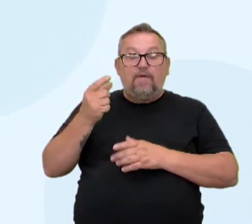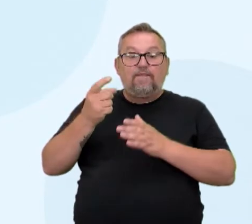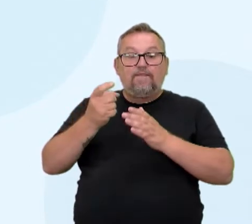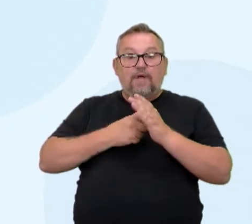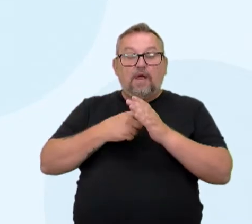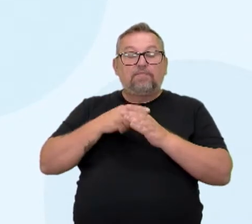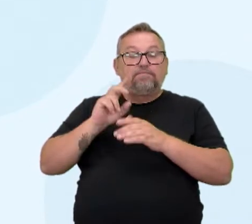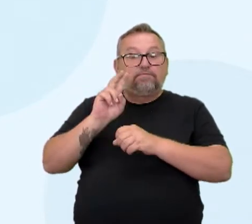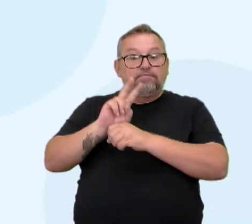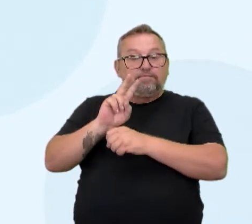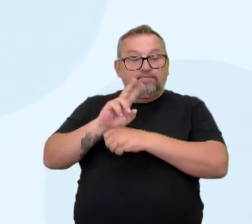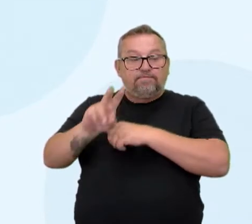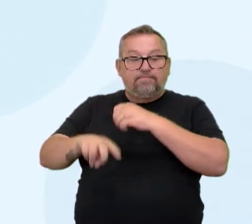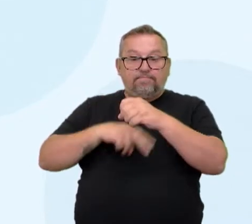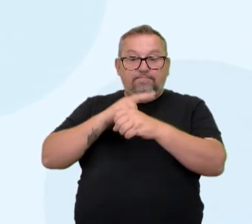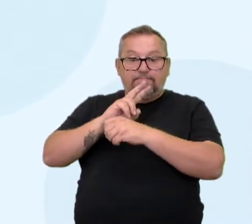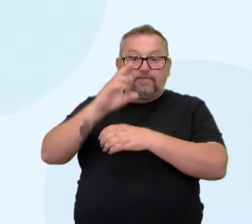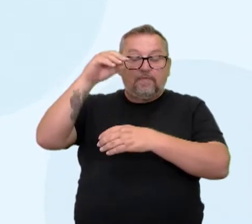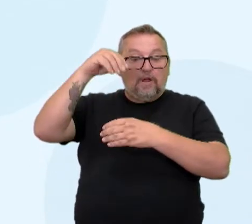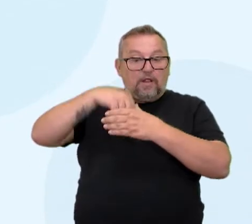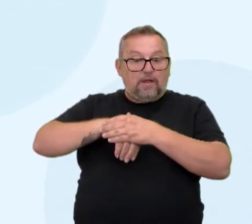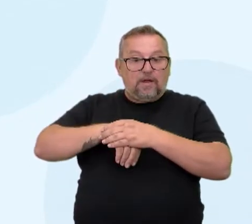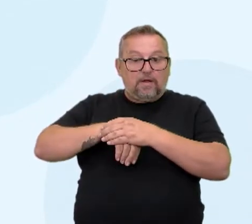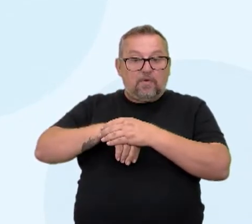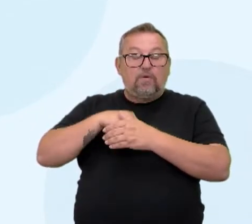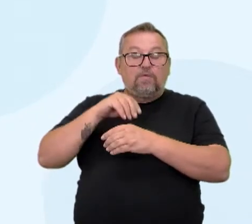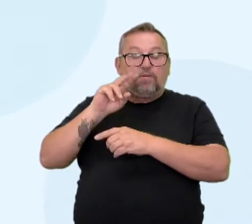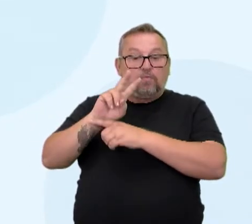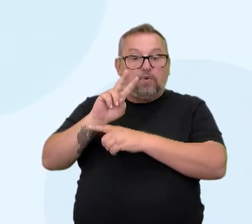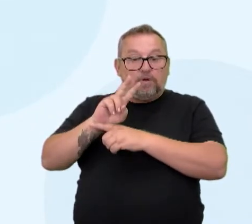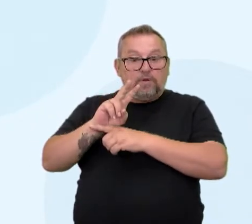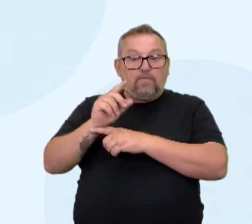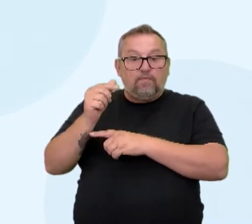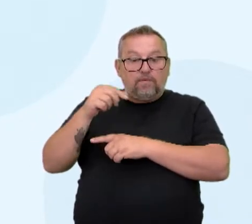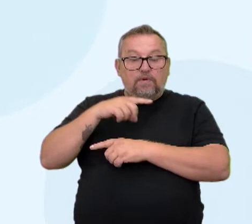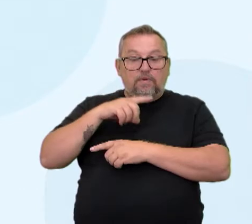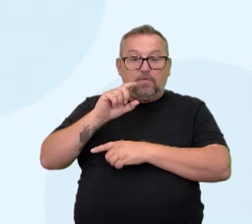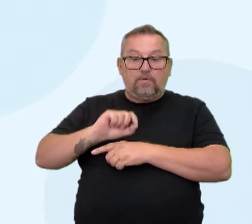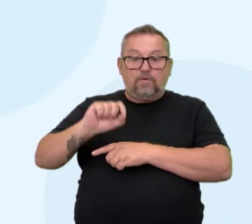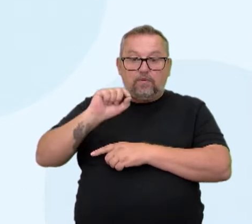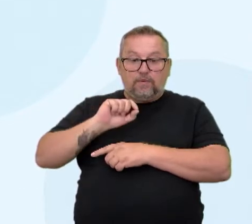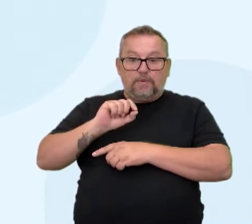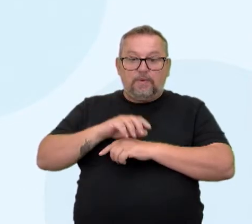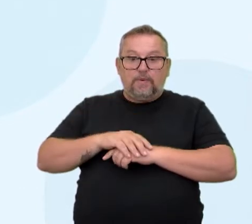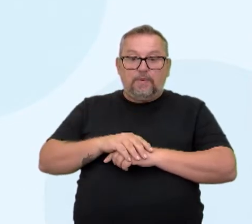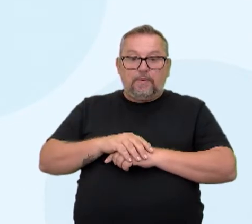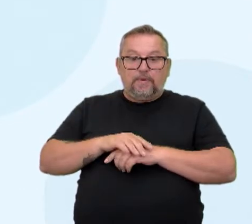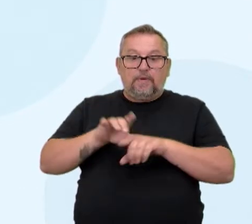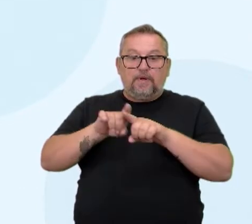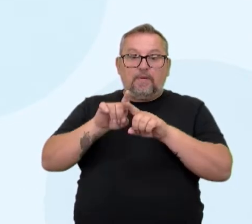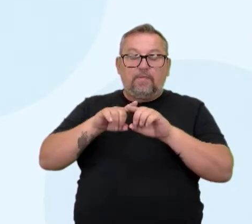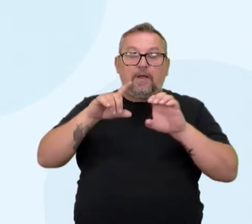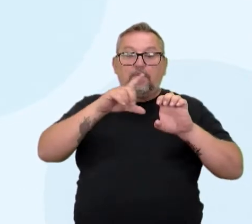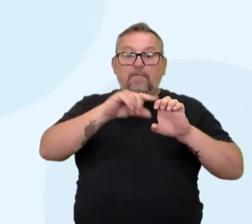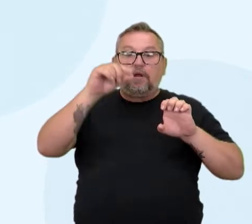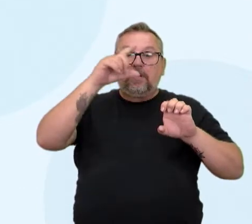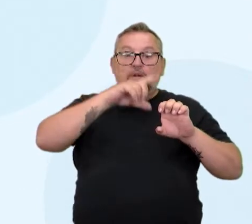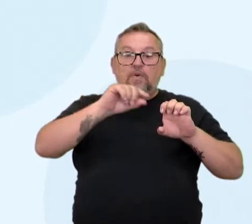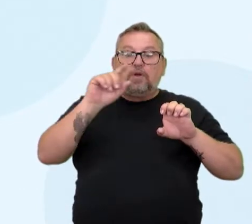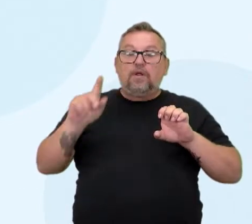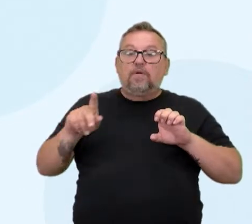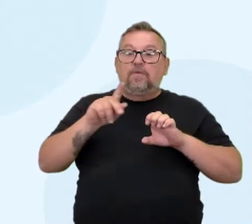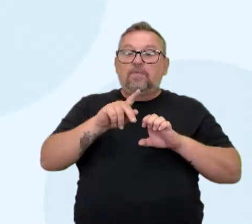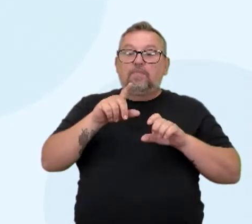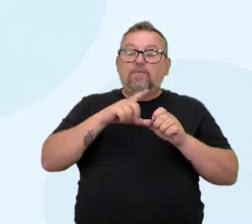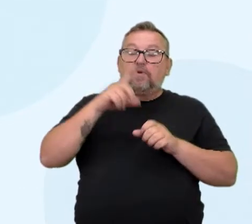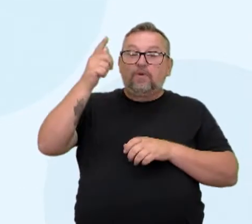Sustentável. Dentro do Educação Financeira Sustentável, a gente tem Educação Empreendedora. Quem é o professor? Poderia